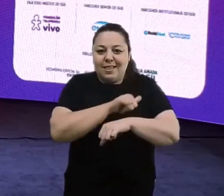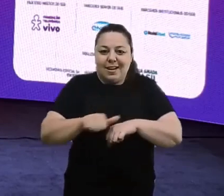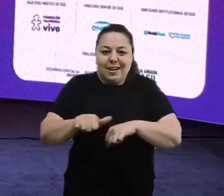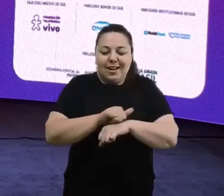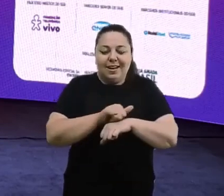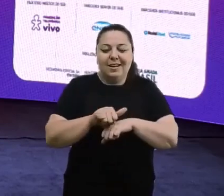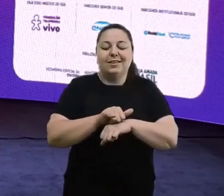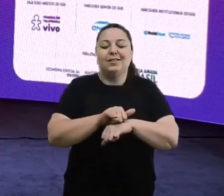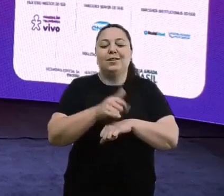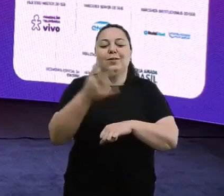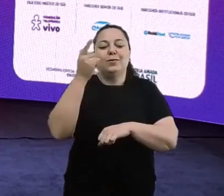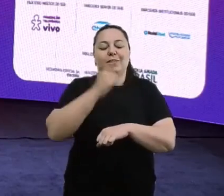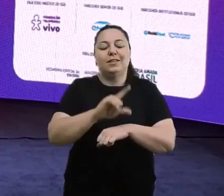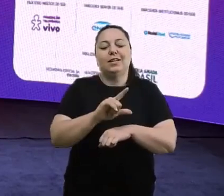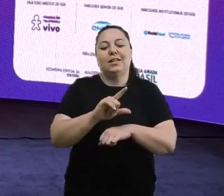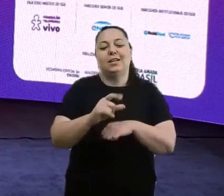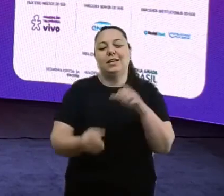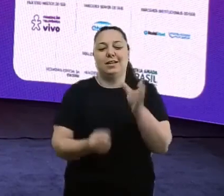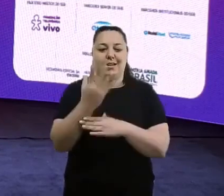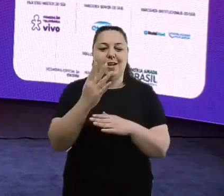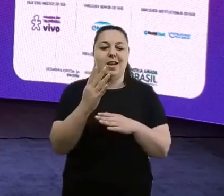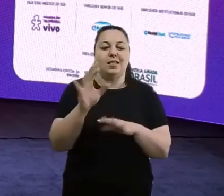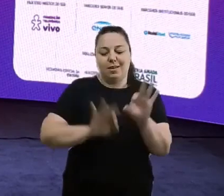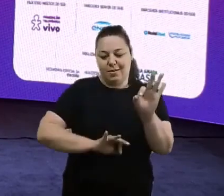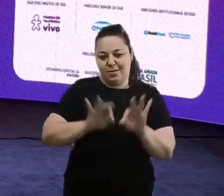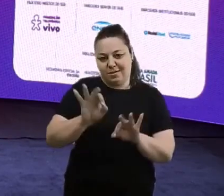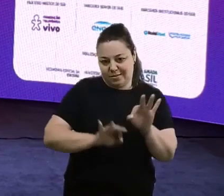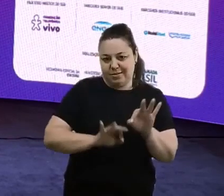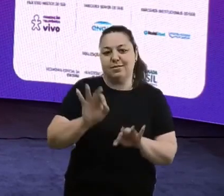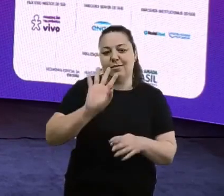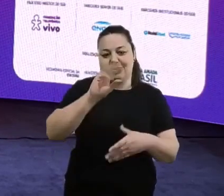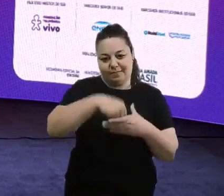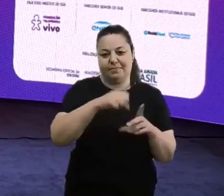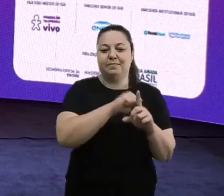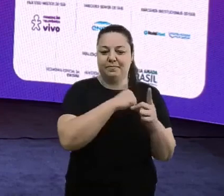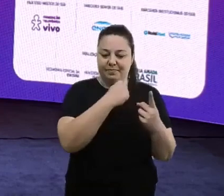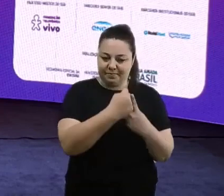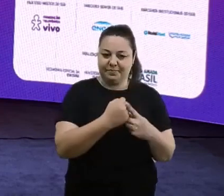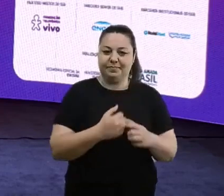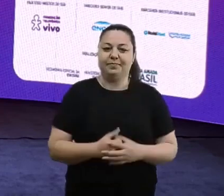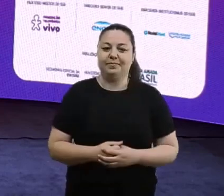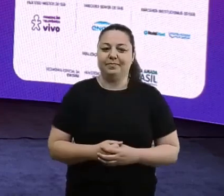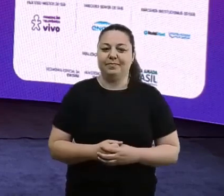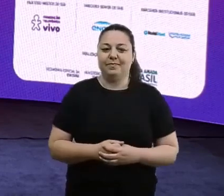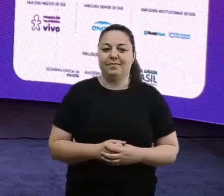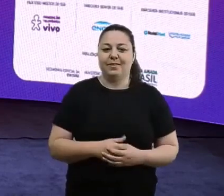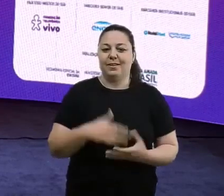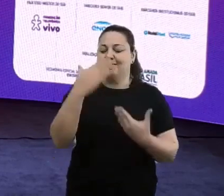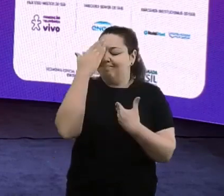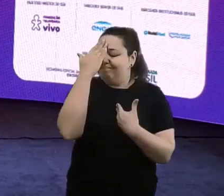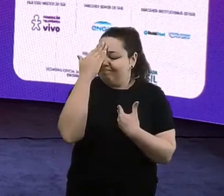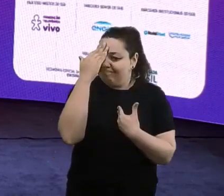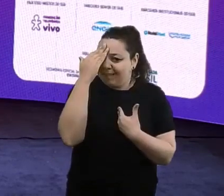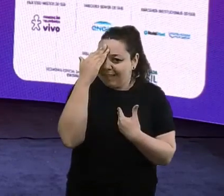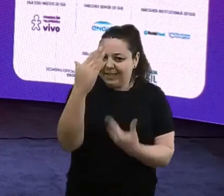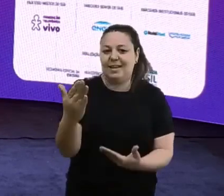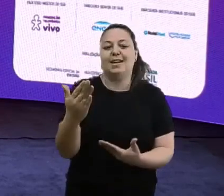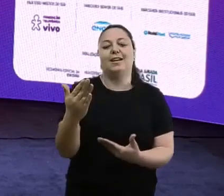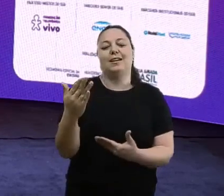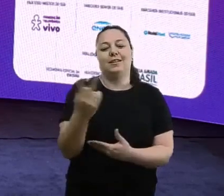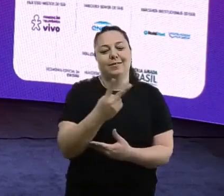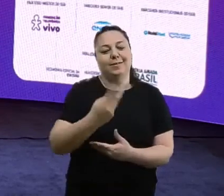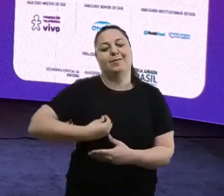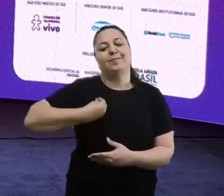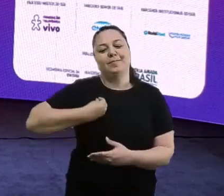já fazem da organização social, né? Ou daquela iniciativa. Obrigada, tá, Anne e Dierê, pela participação de